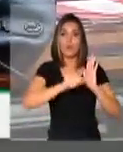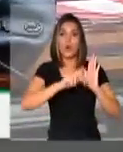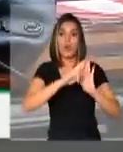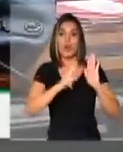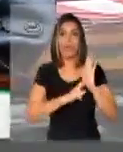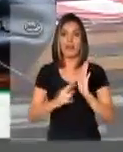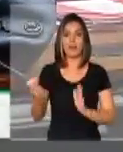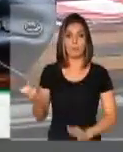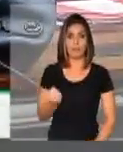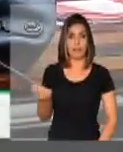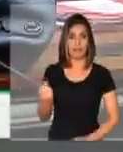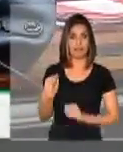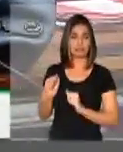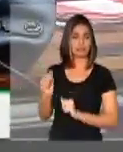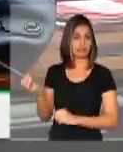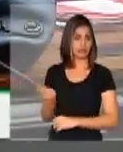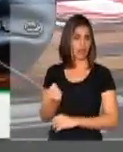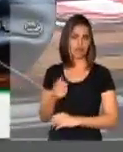concessão de pensão.